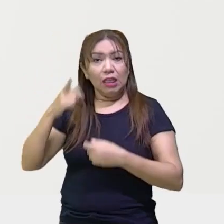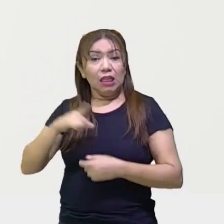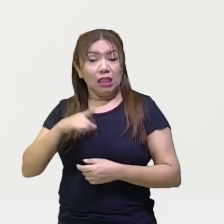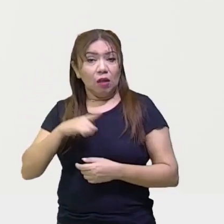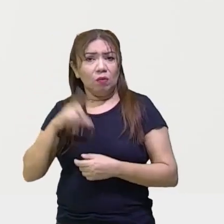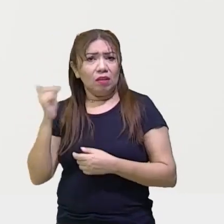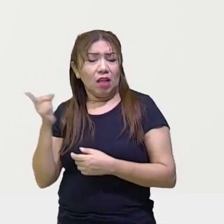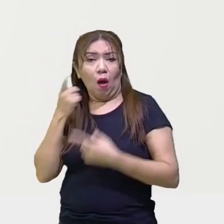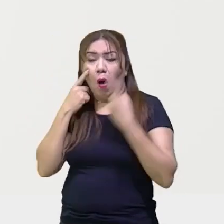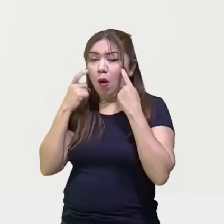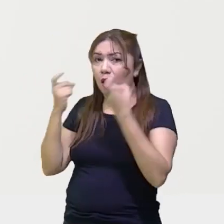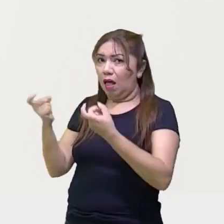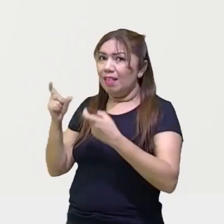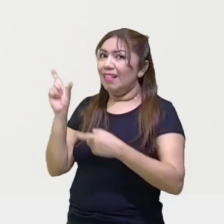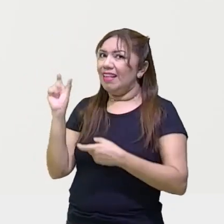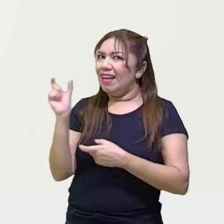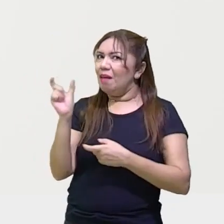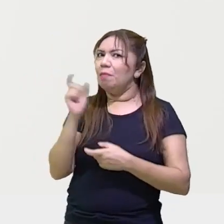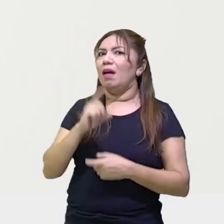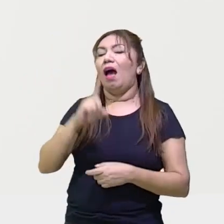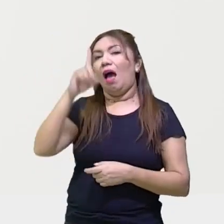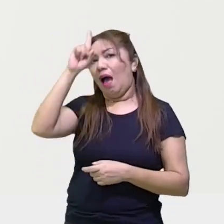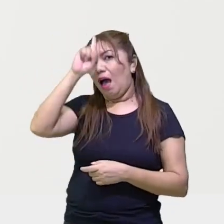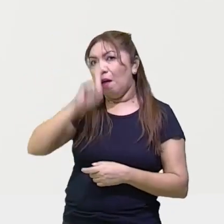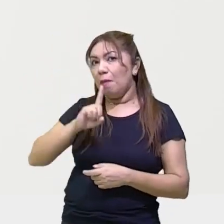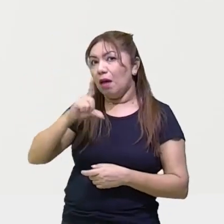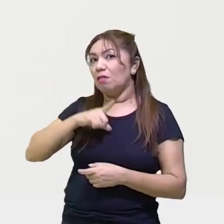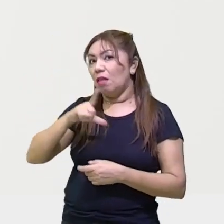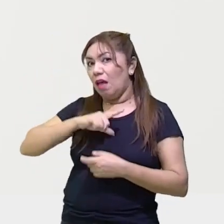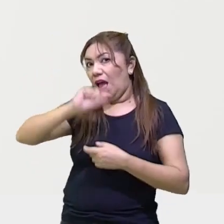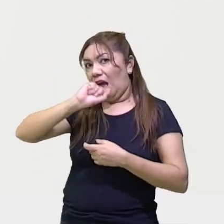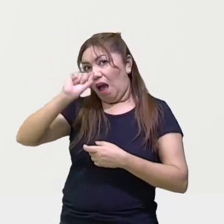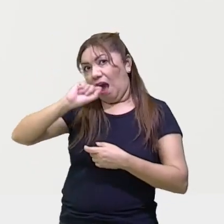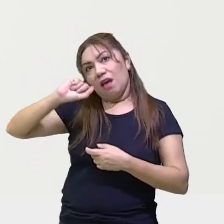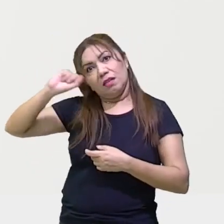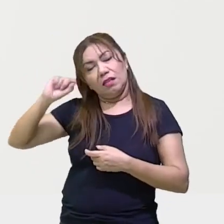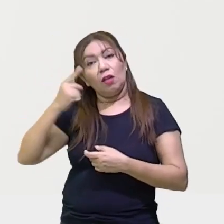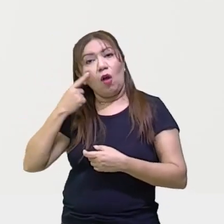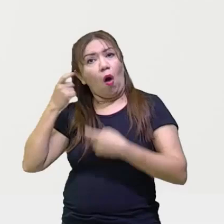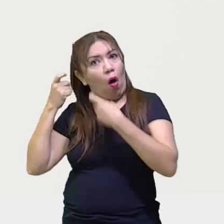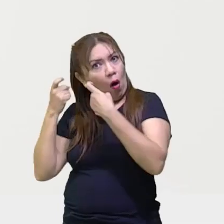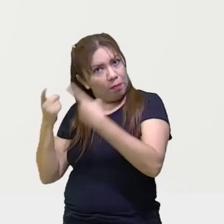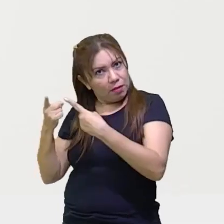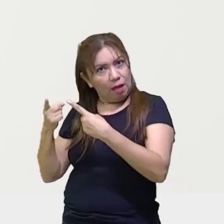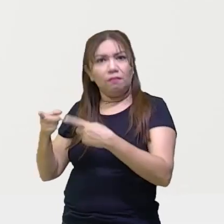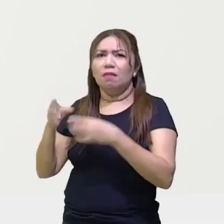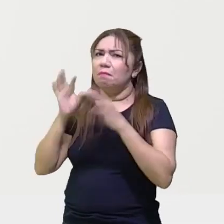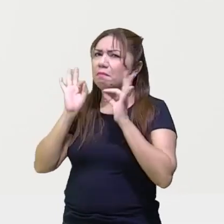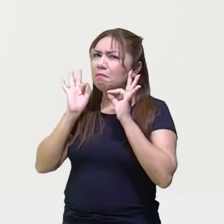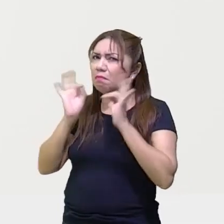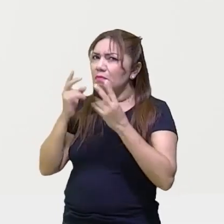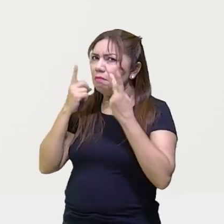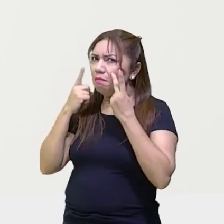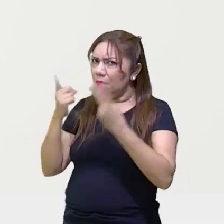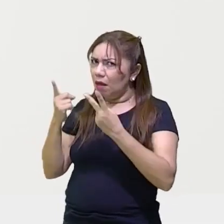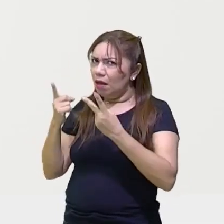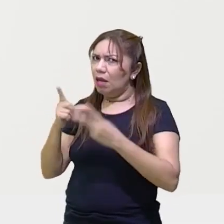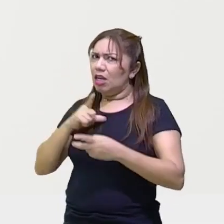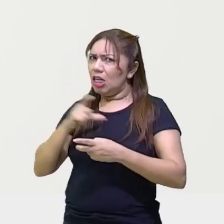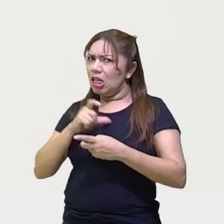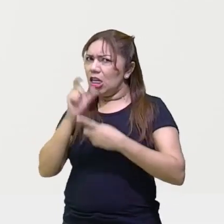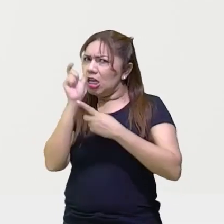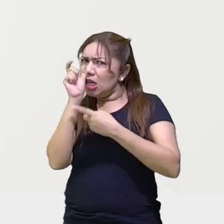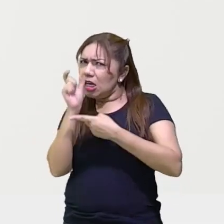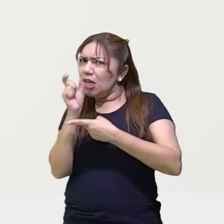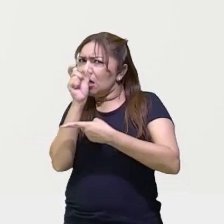as palavras que estão demarcadas aqui, elas estão acentuadas, tá? Então visualizem bem aonde é que é a